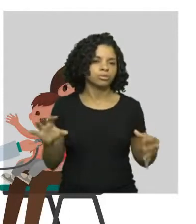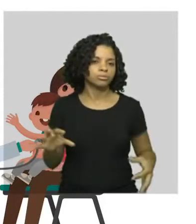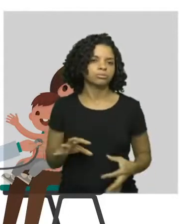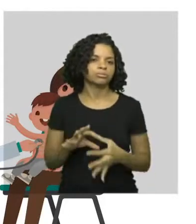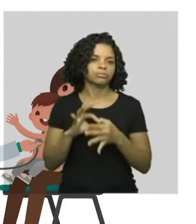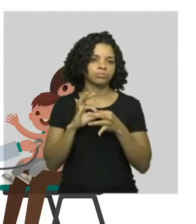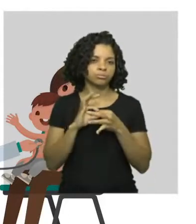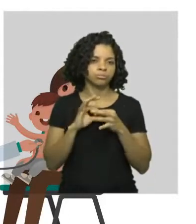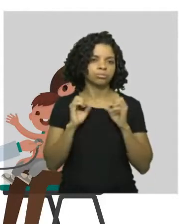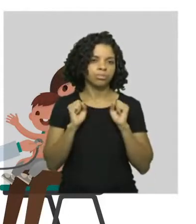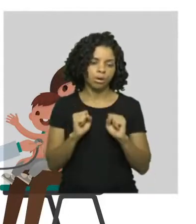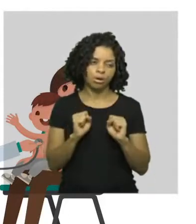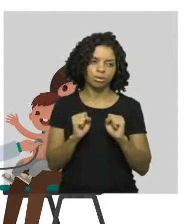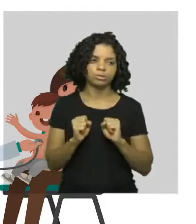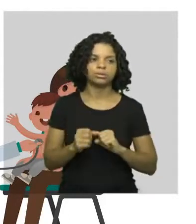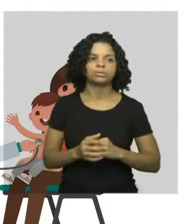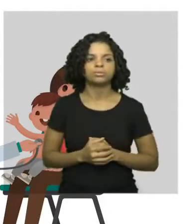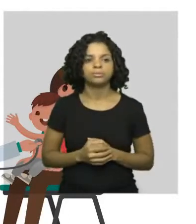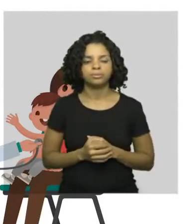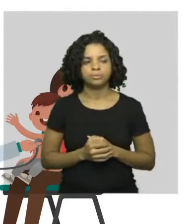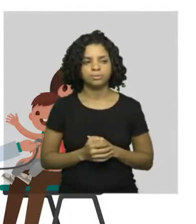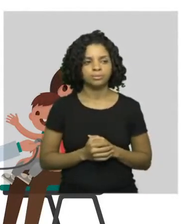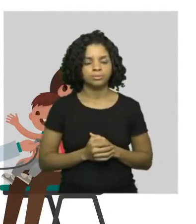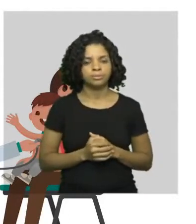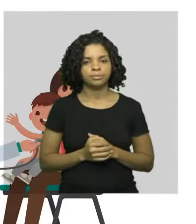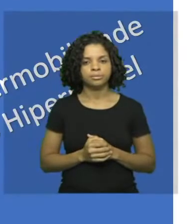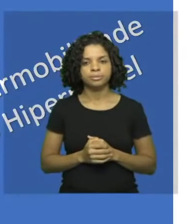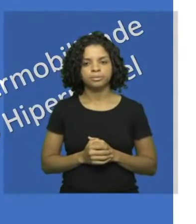né? Obviamente, não para todos, mas quando necessário.